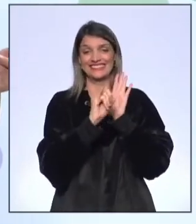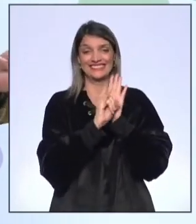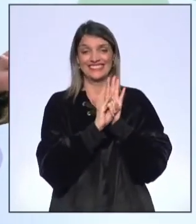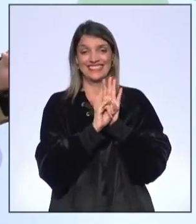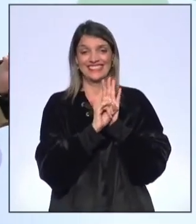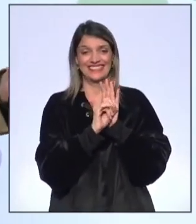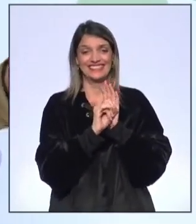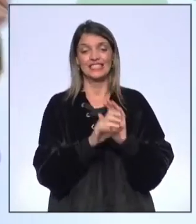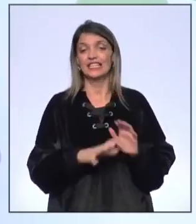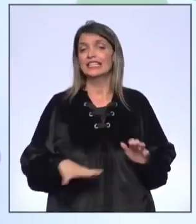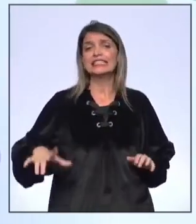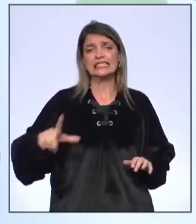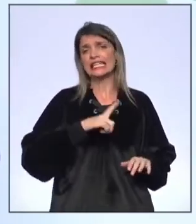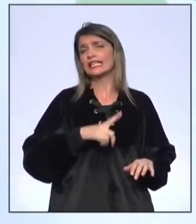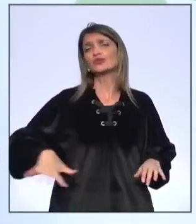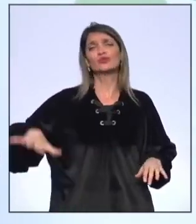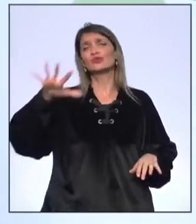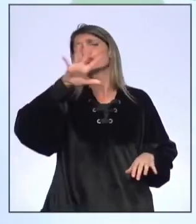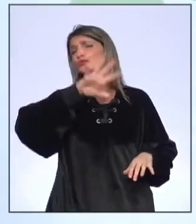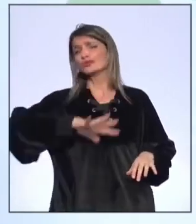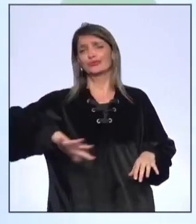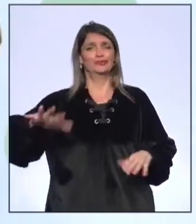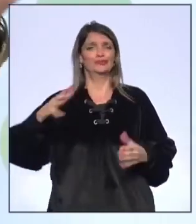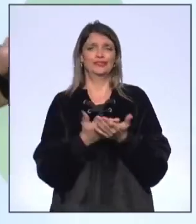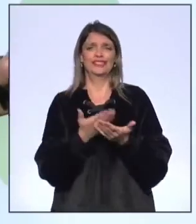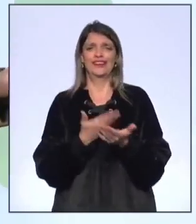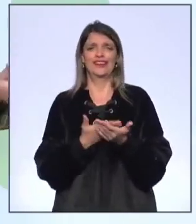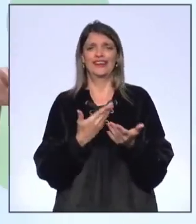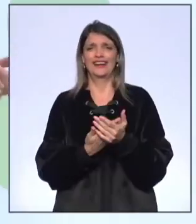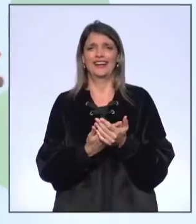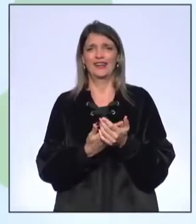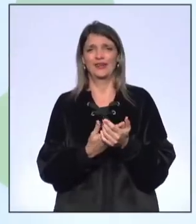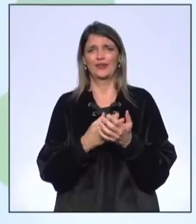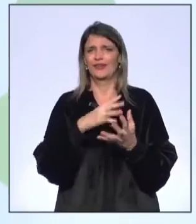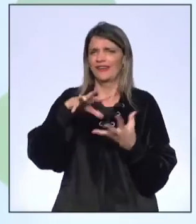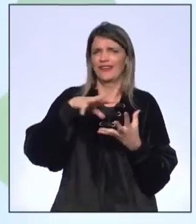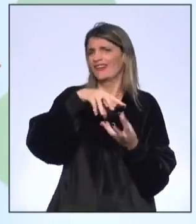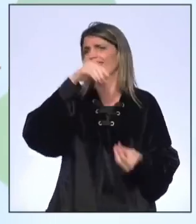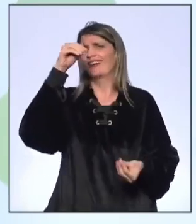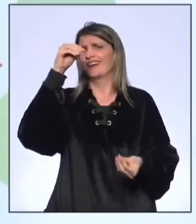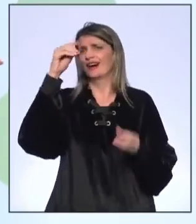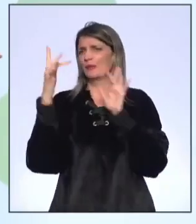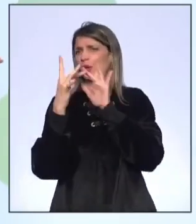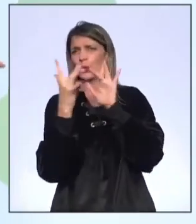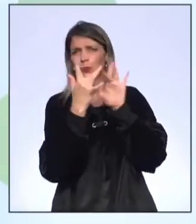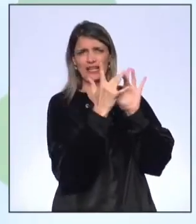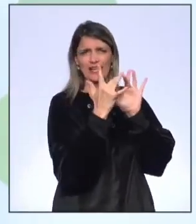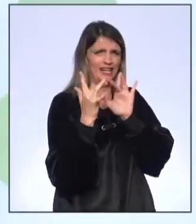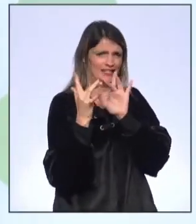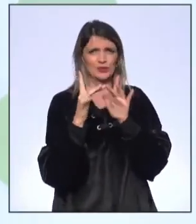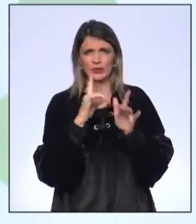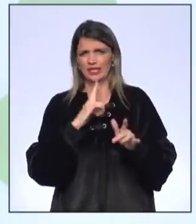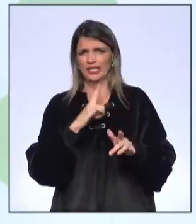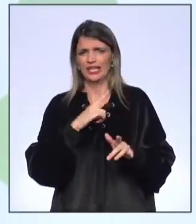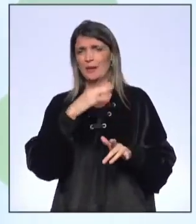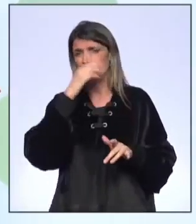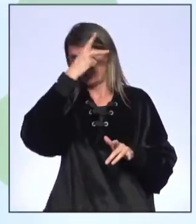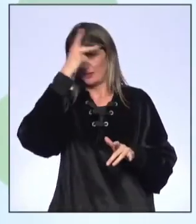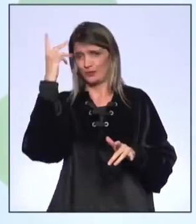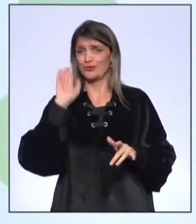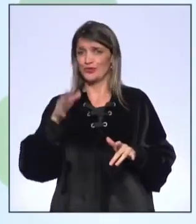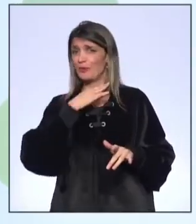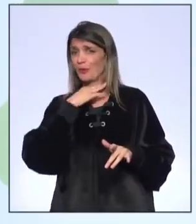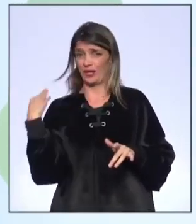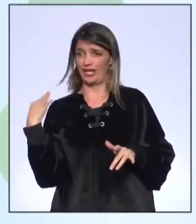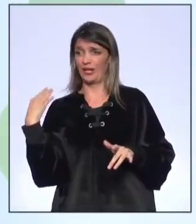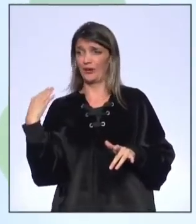à nossa aula, né? Tá passando em outras dimensões também, que eu sei, que tem contato por aí que eu sei, tá? Pessoas que já morreram, graças a Deus.